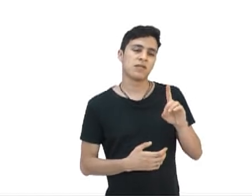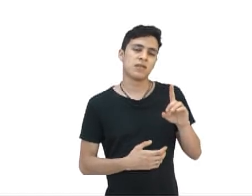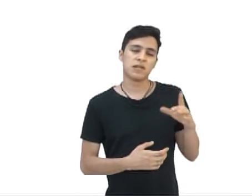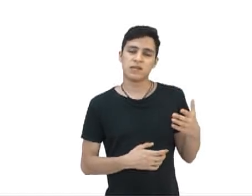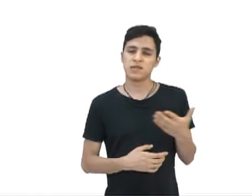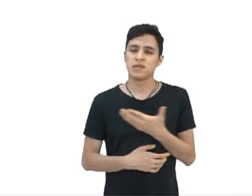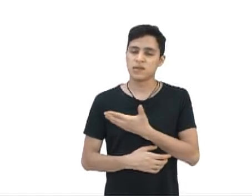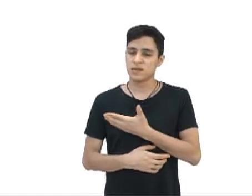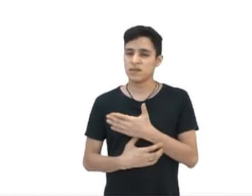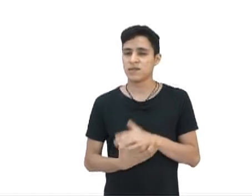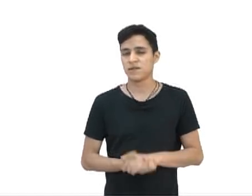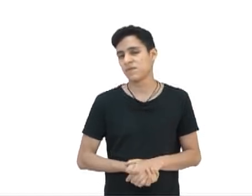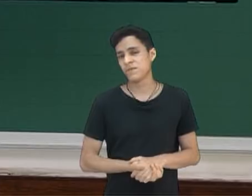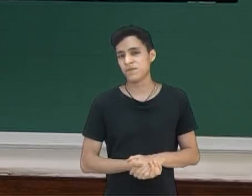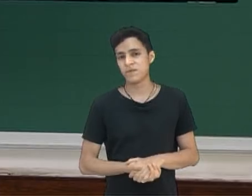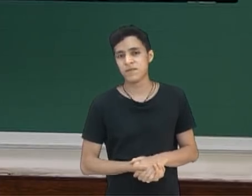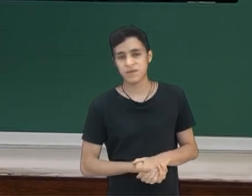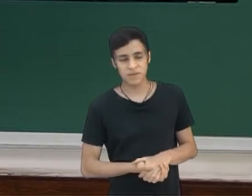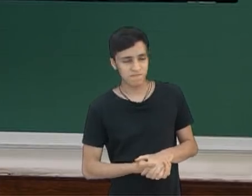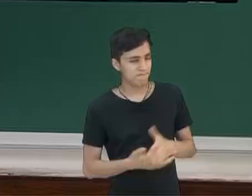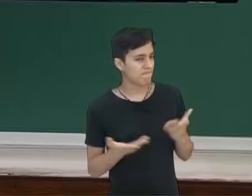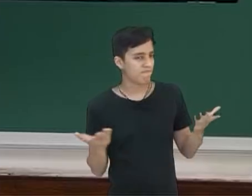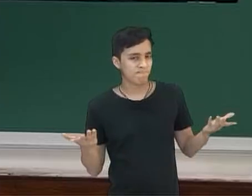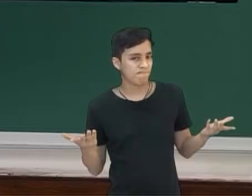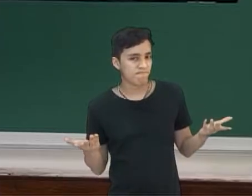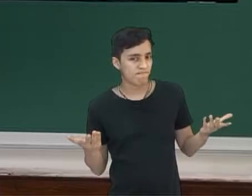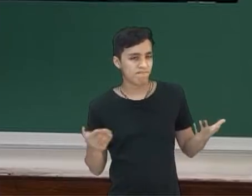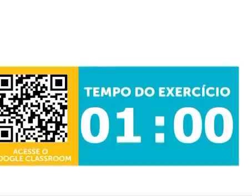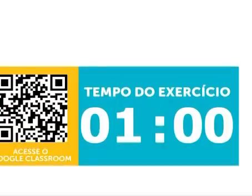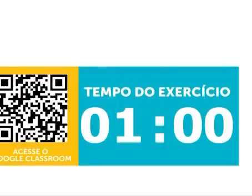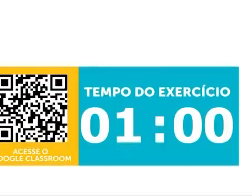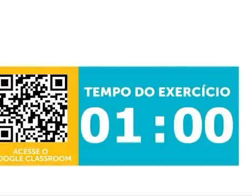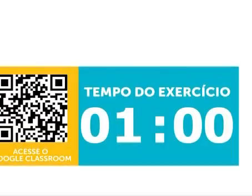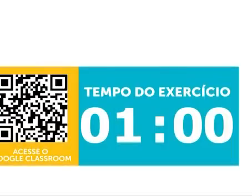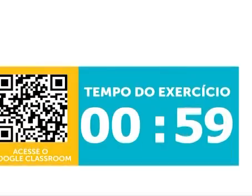opção D, gestação? E aí?